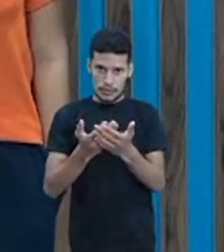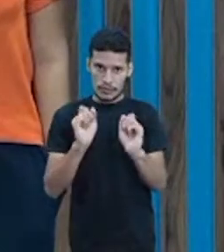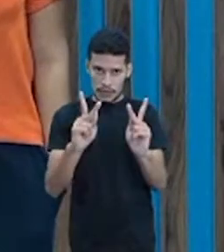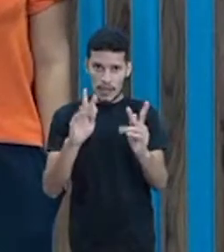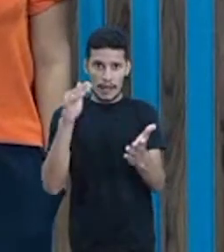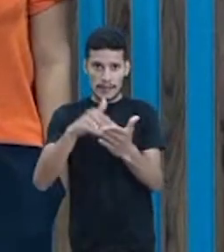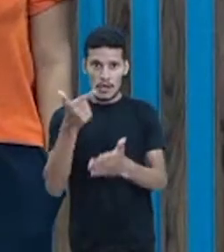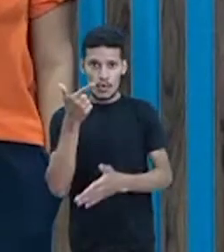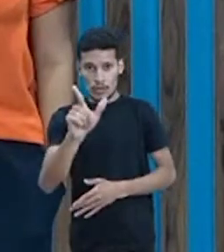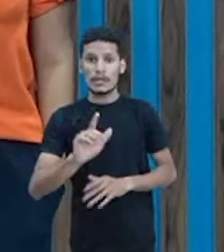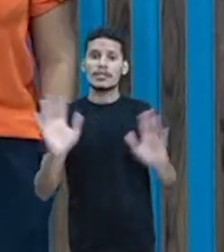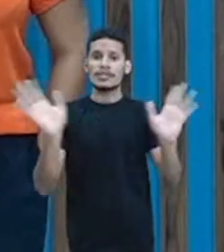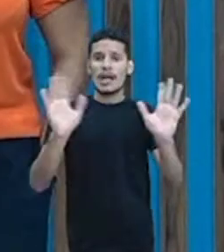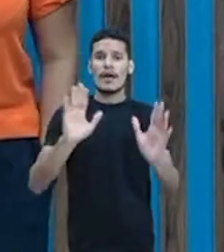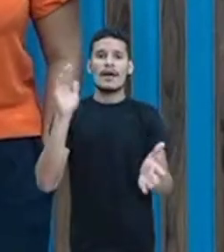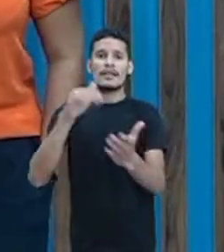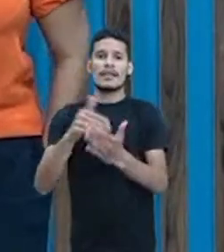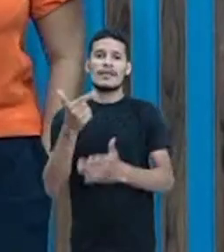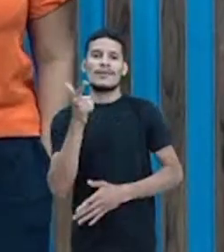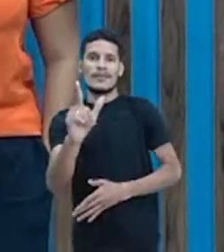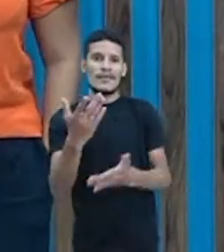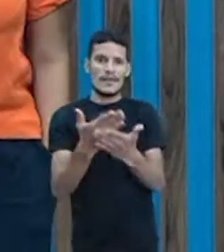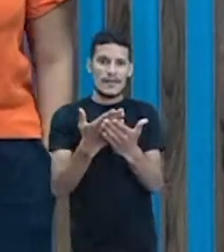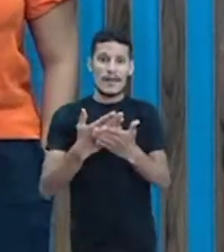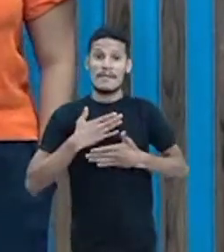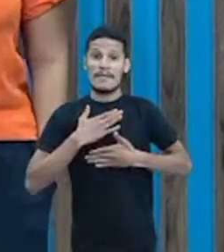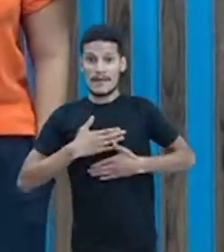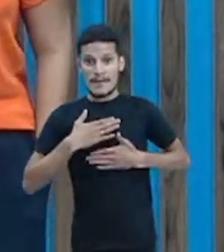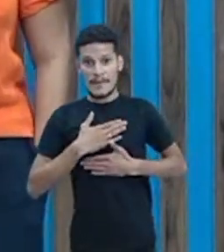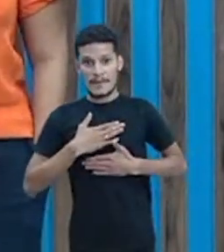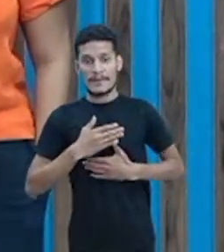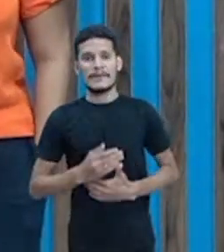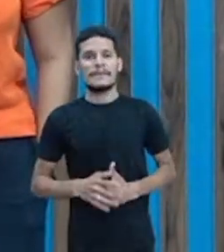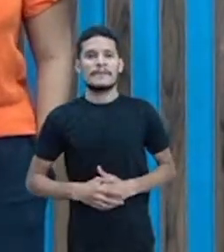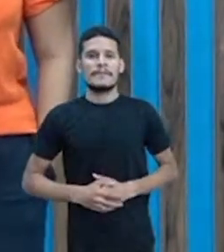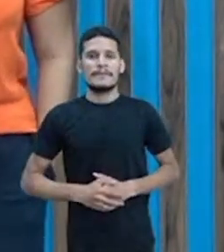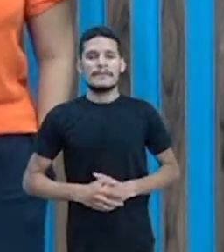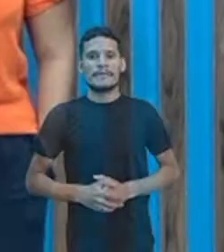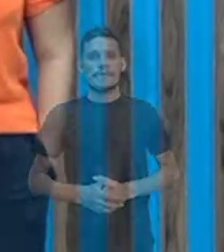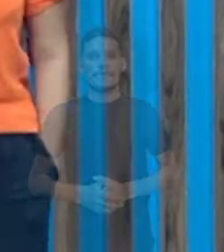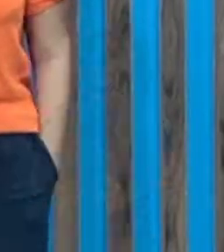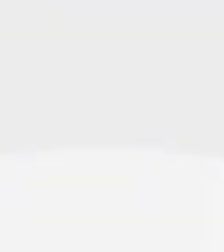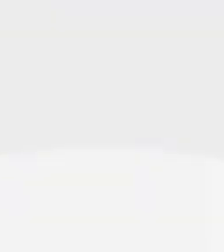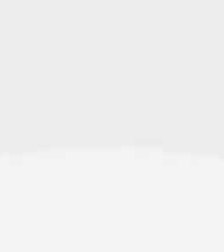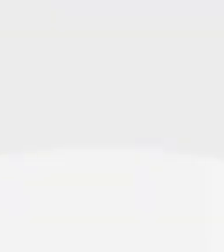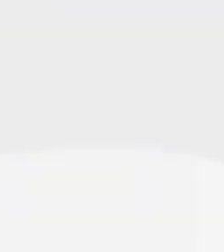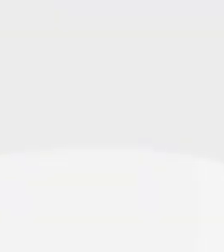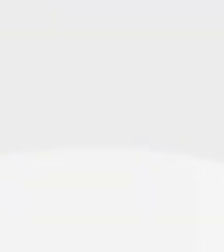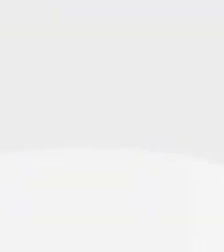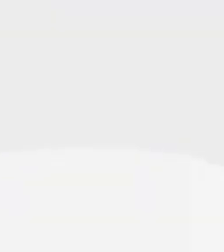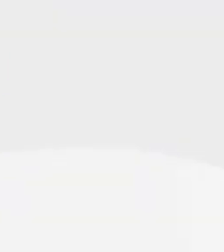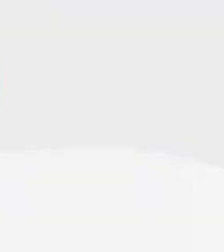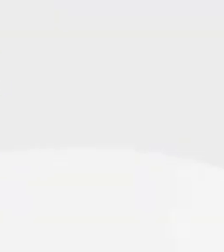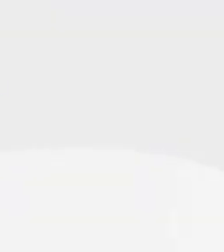Tchau, gente. Foi um prazer gigante. Até a próxima.